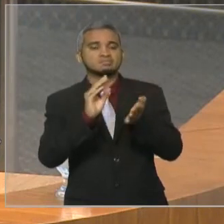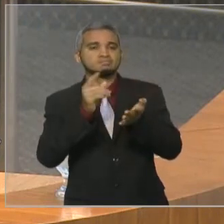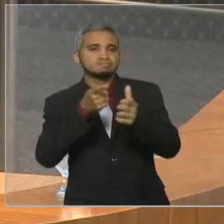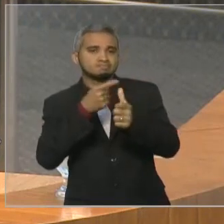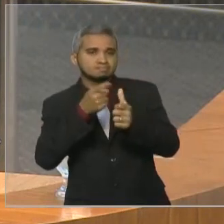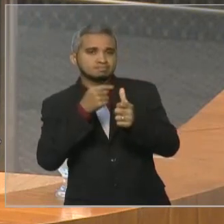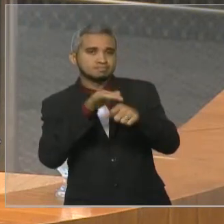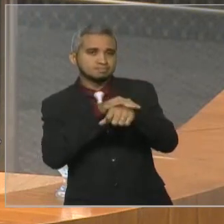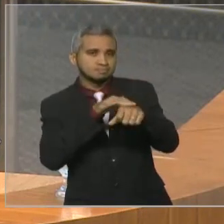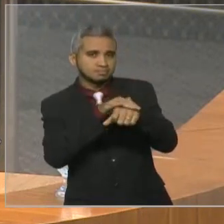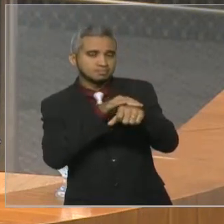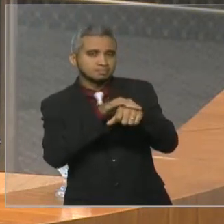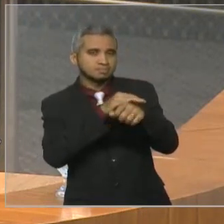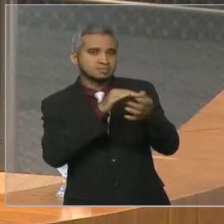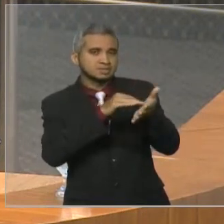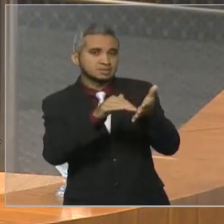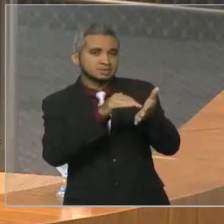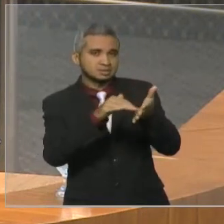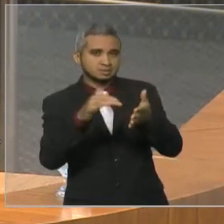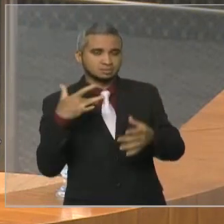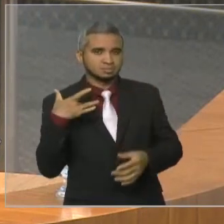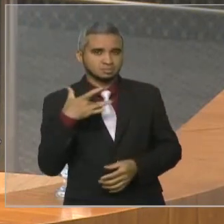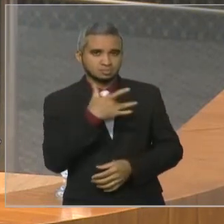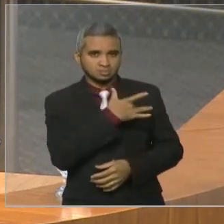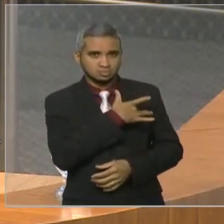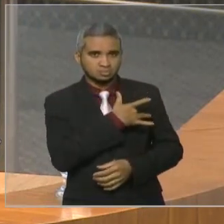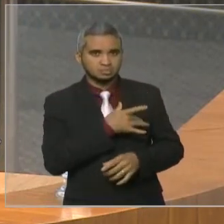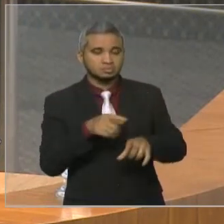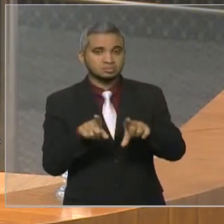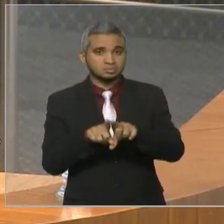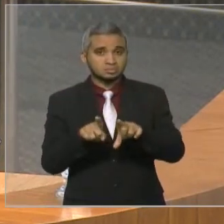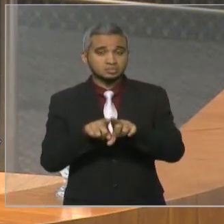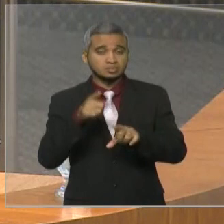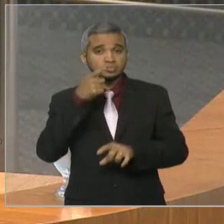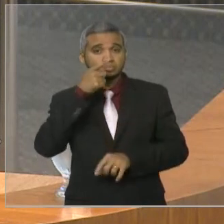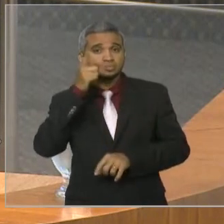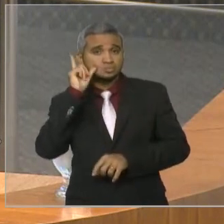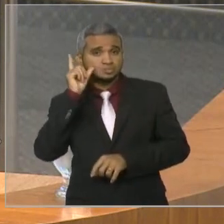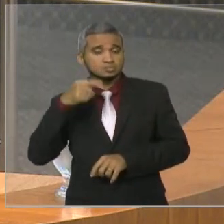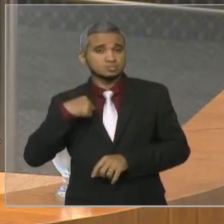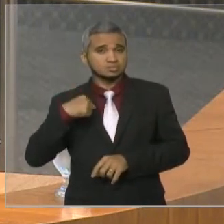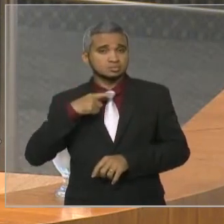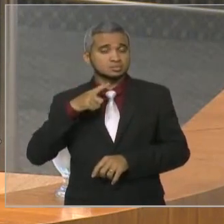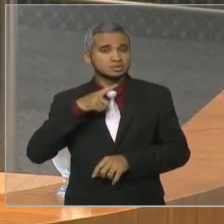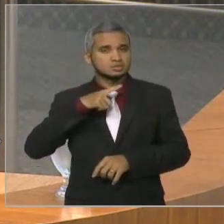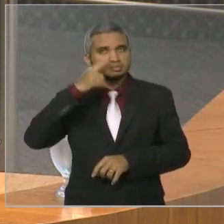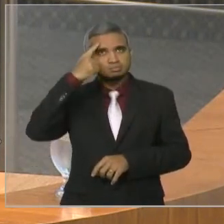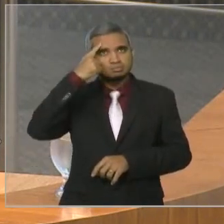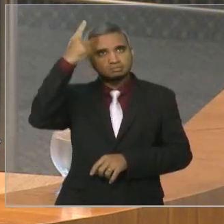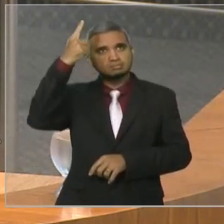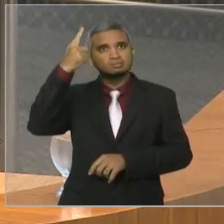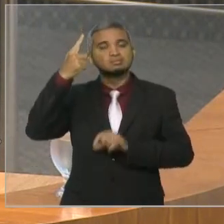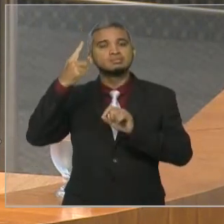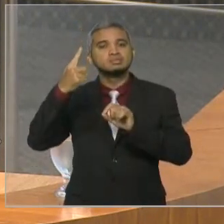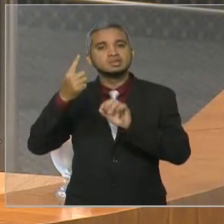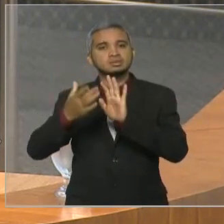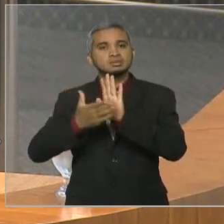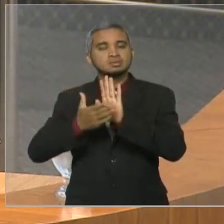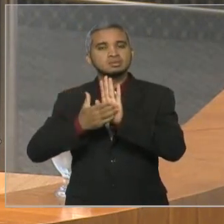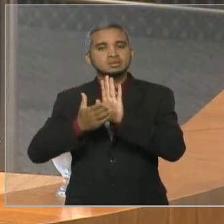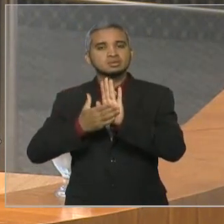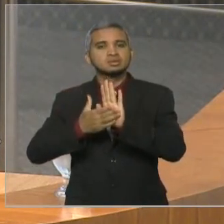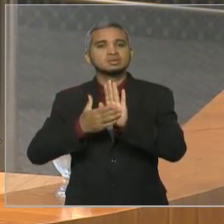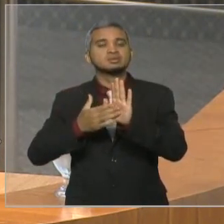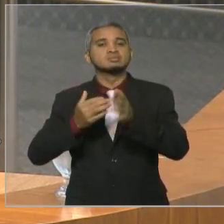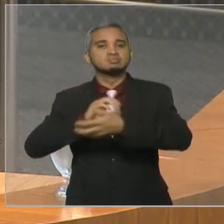com relação à criação de um consórcio intermunicipal de cofinanciamento entre os municípios e o Estado. É uma outra proposta.